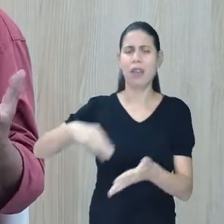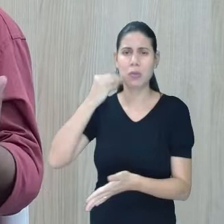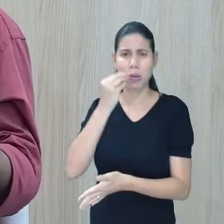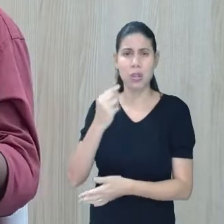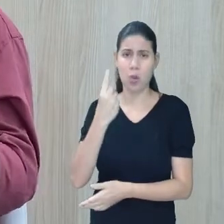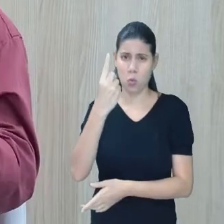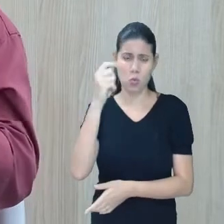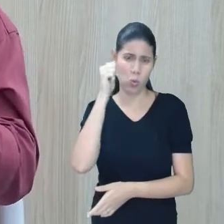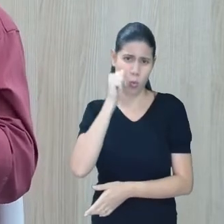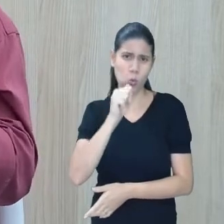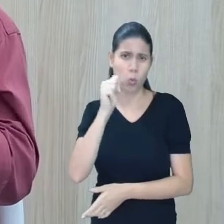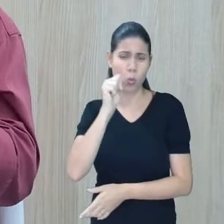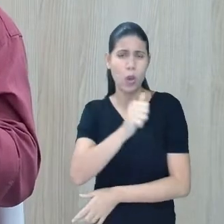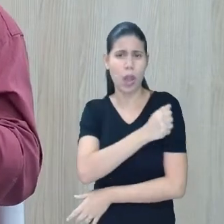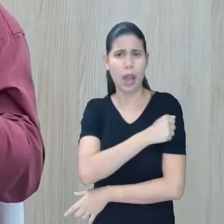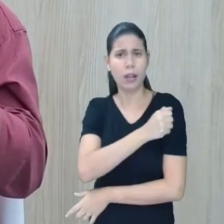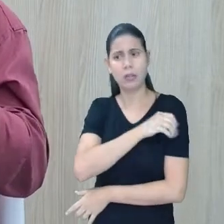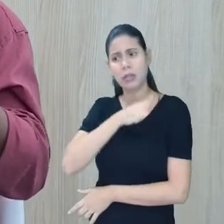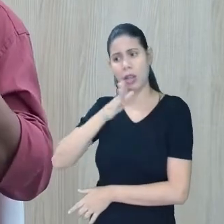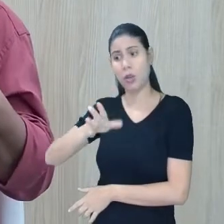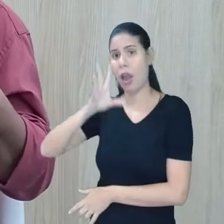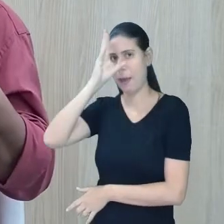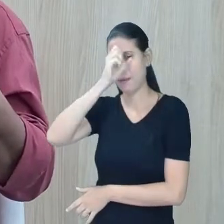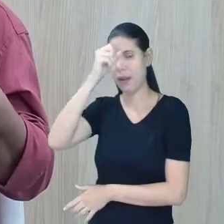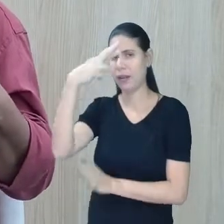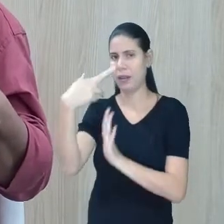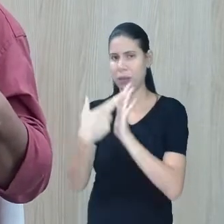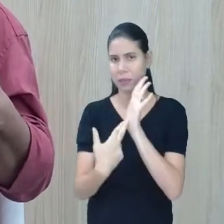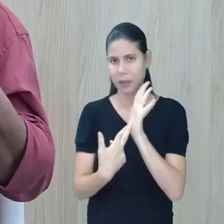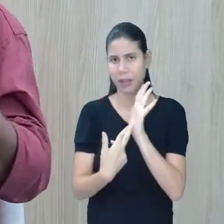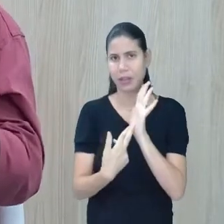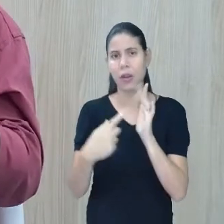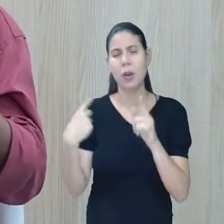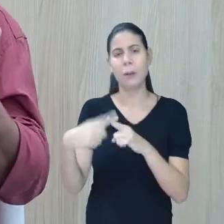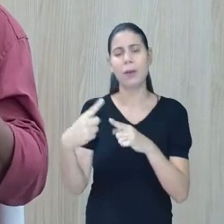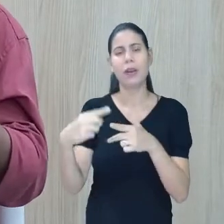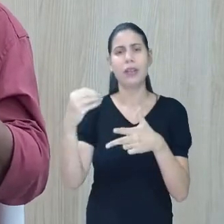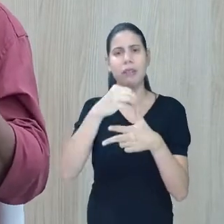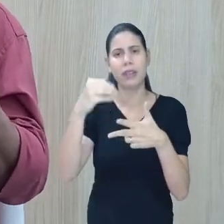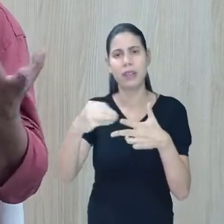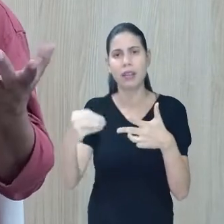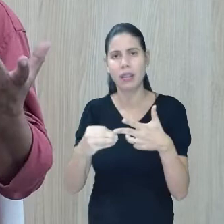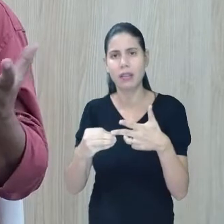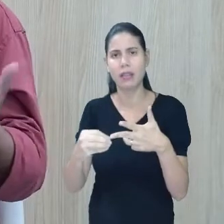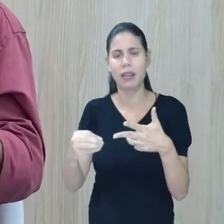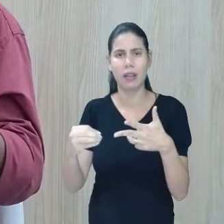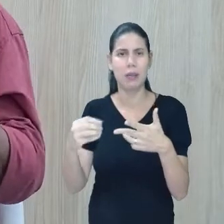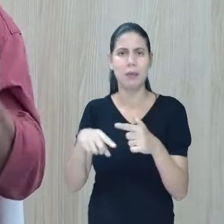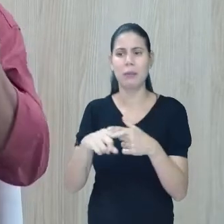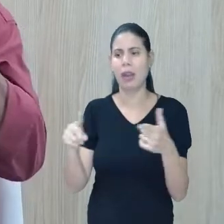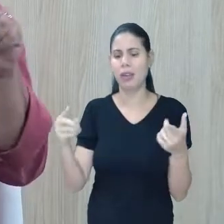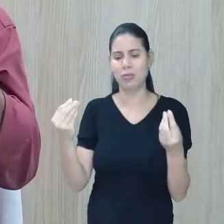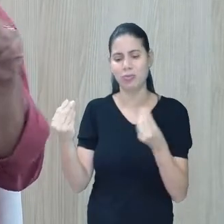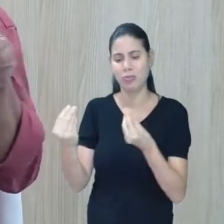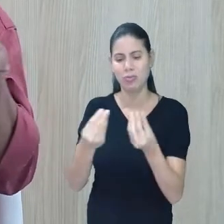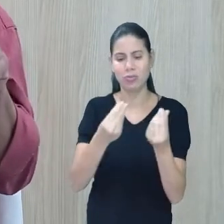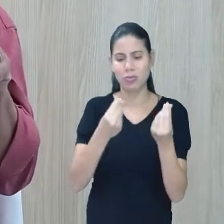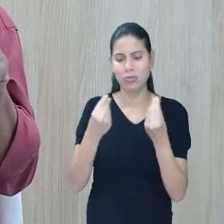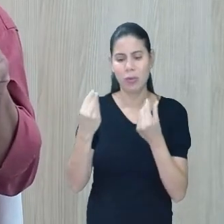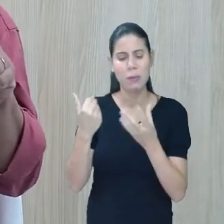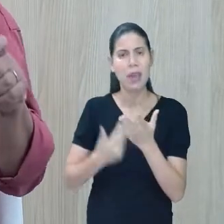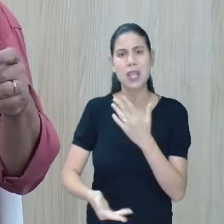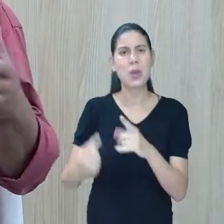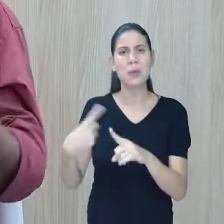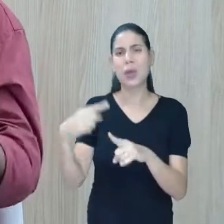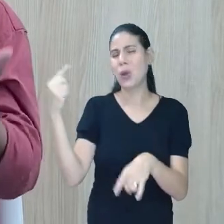aprender redação, porque ela tinha feito o Enem, Sim. 3 anos e estão perdidos, porque ela não conseguia entender, contextualizar a